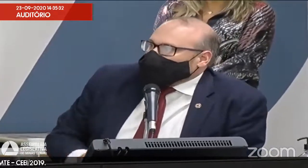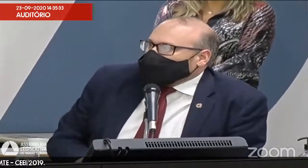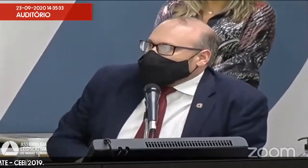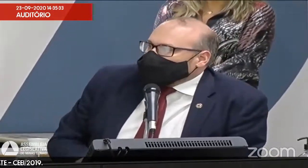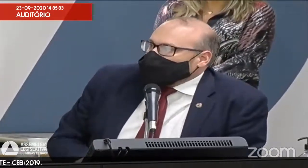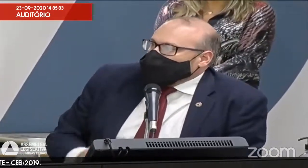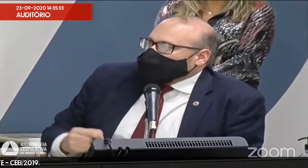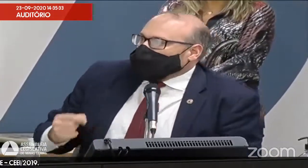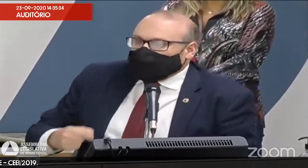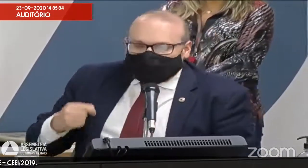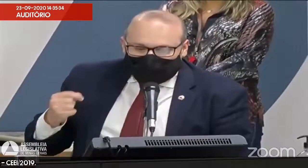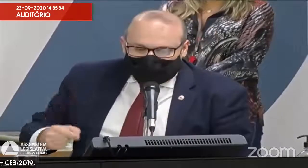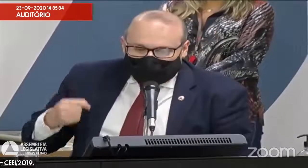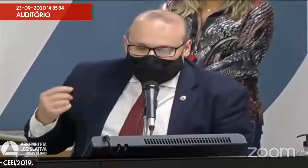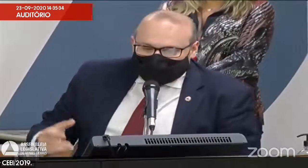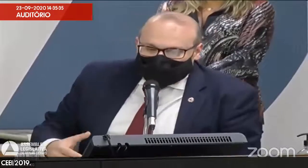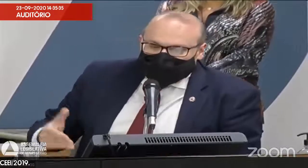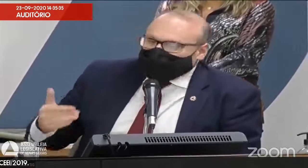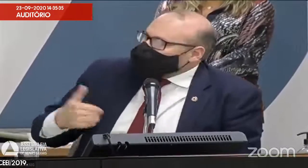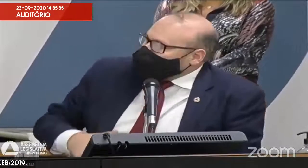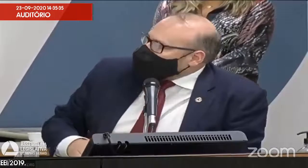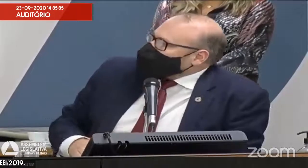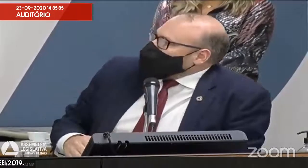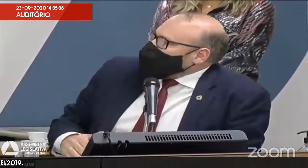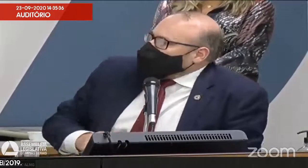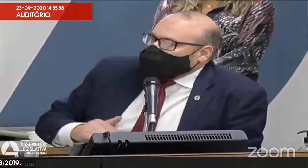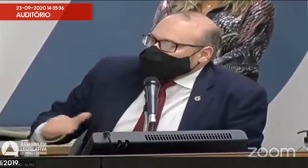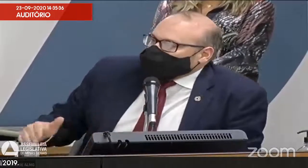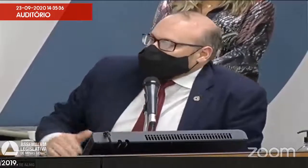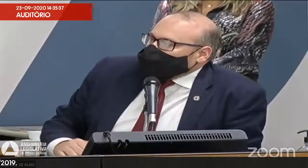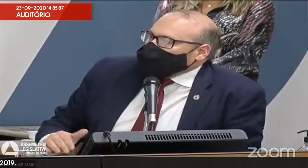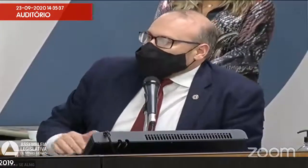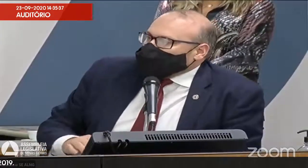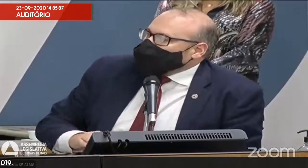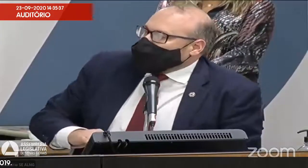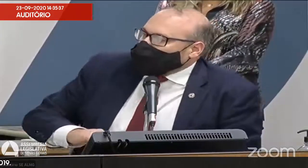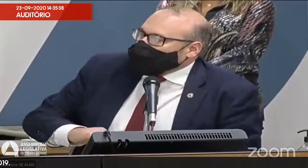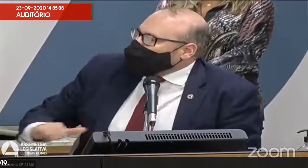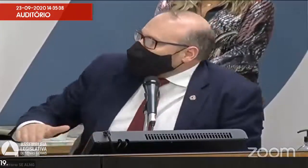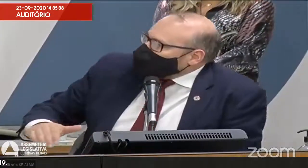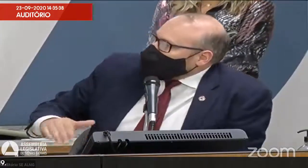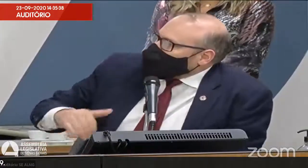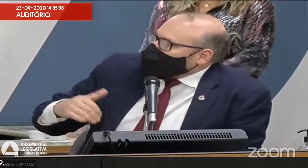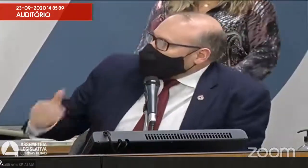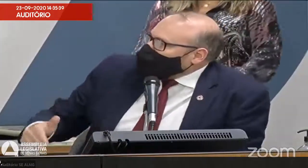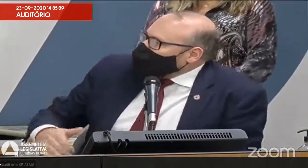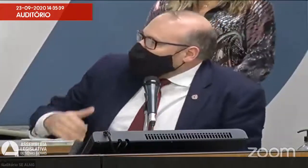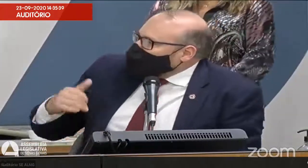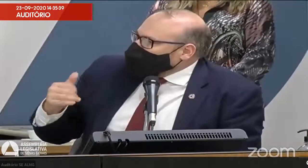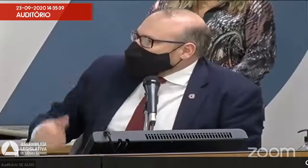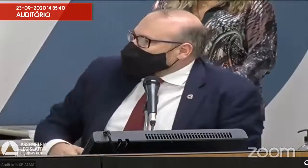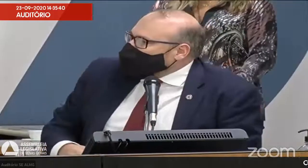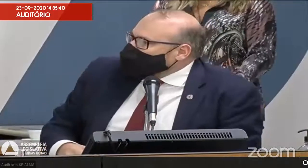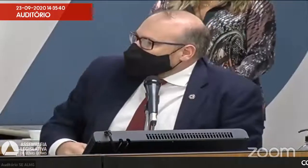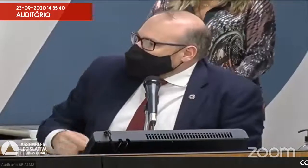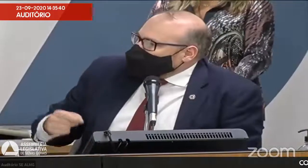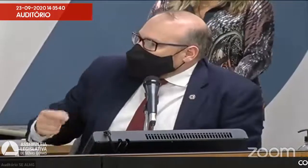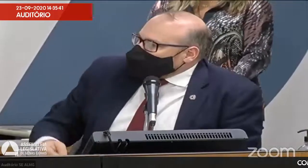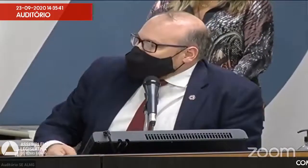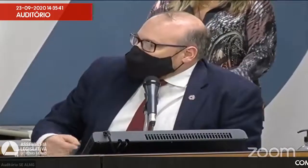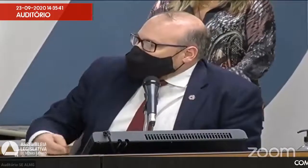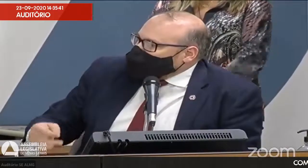para nós, para que nós cheguemos num consenso, porque a intenção aqui não é prejudicar ninguém, muito pelo contrário, a intenção